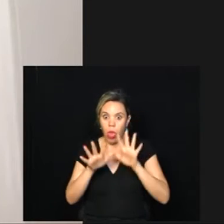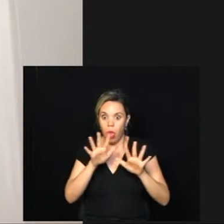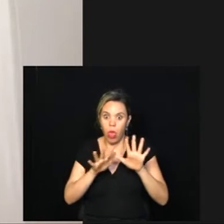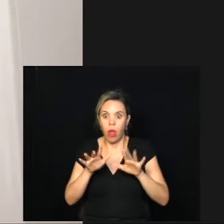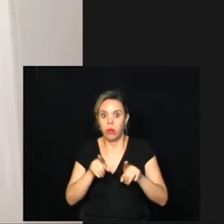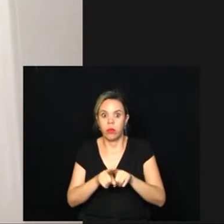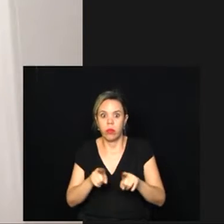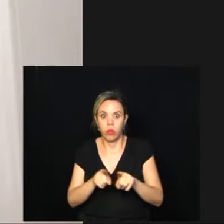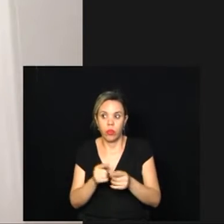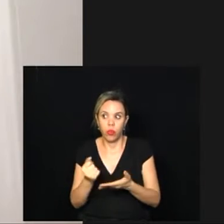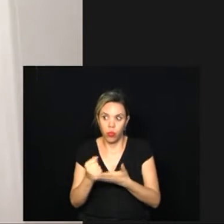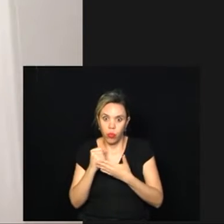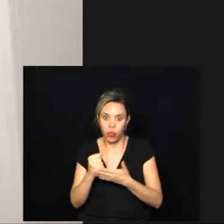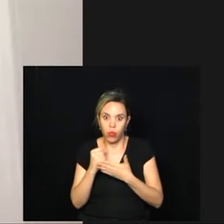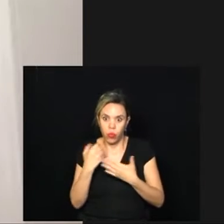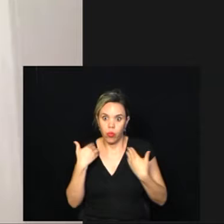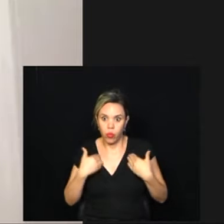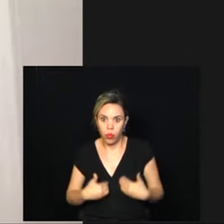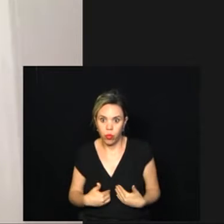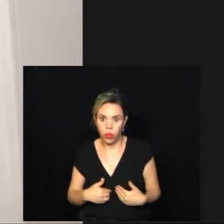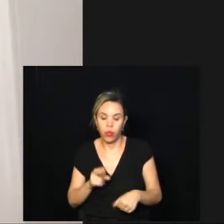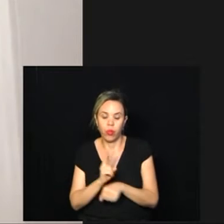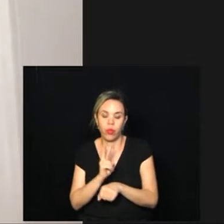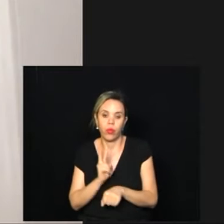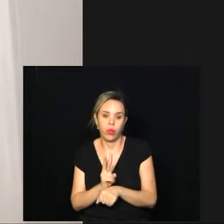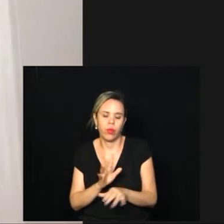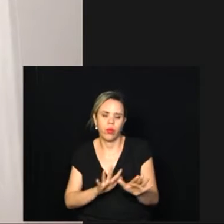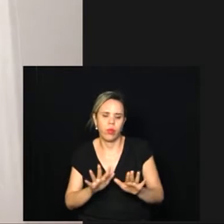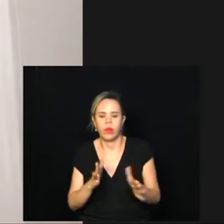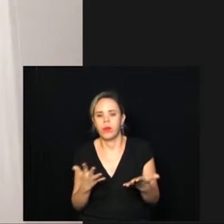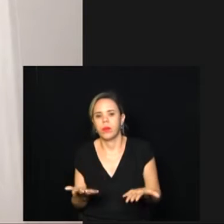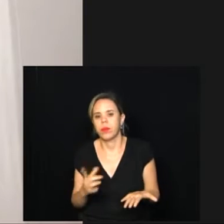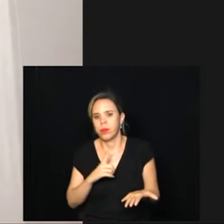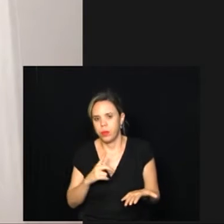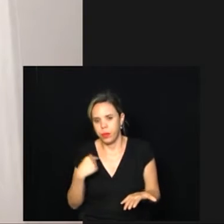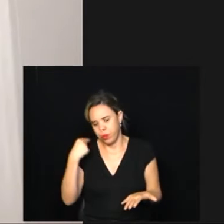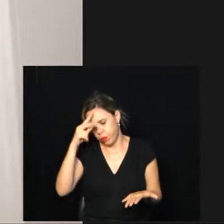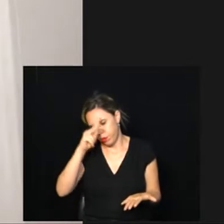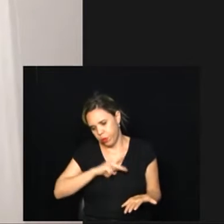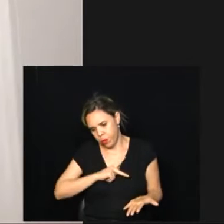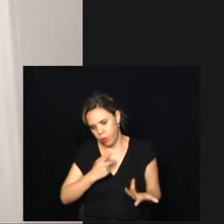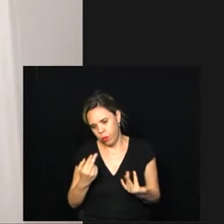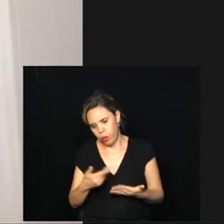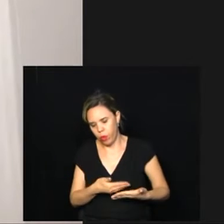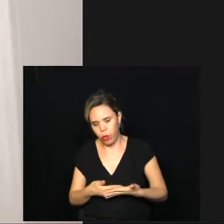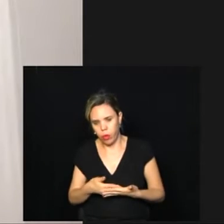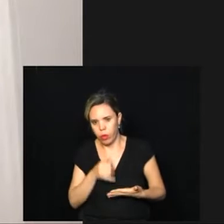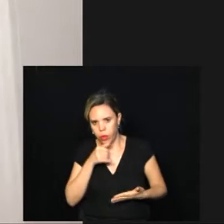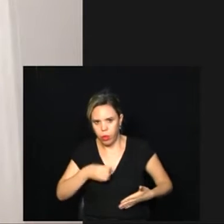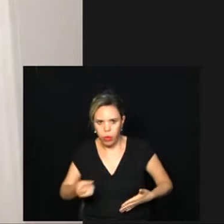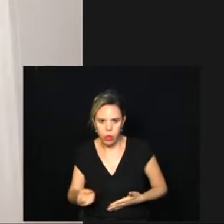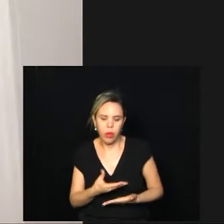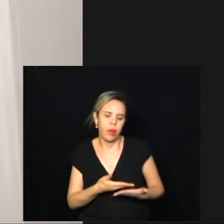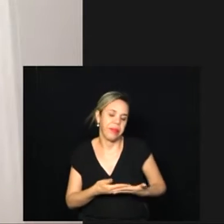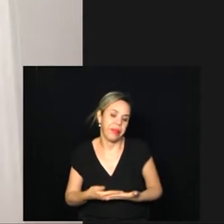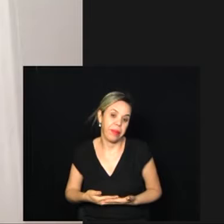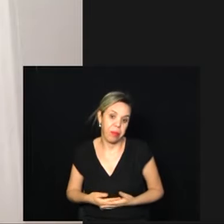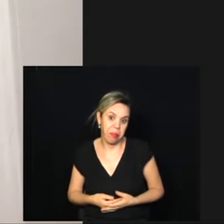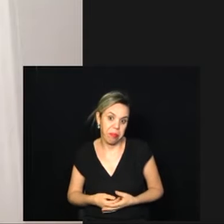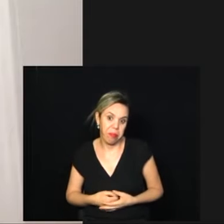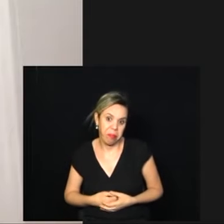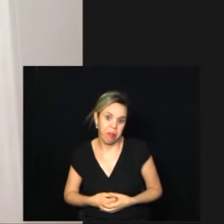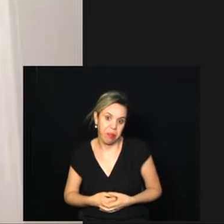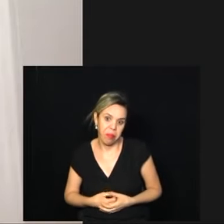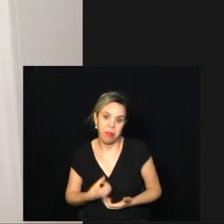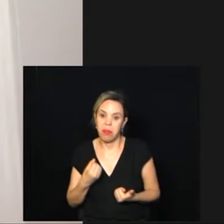suplicando por ajuda, por cuidados, né? Como se fosse... A gente tem que cuidar da gente como se a gente fosse um bebê recém-nascido. Então,